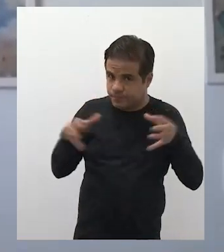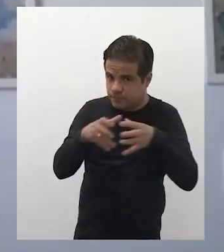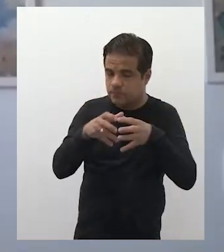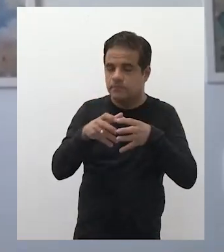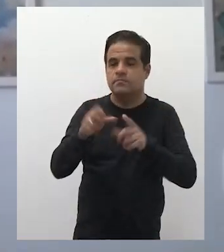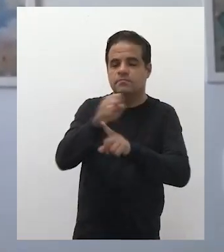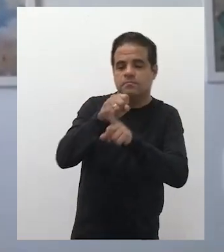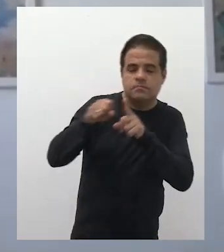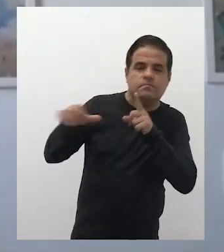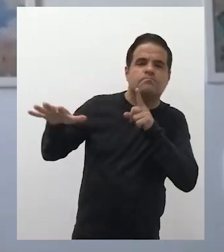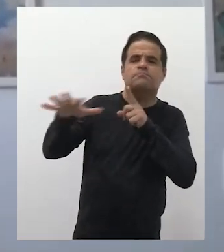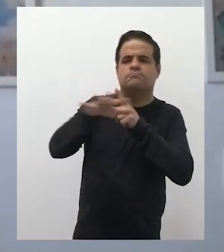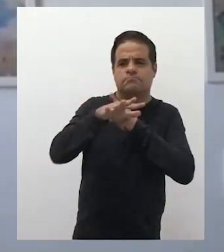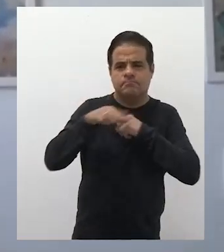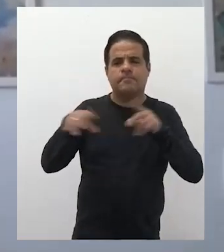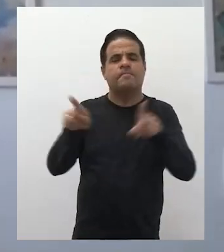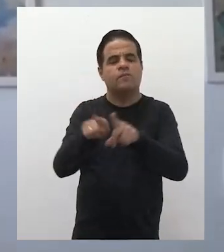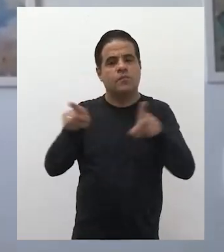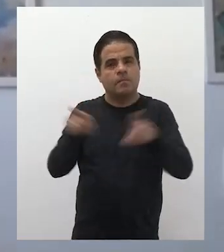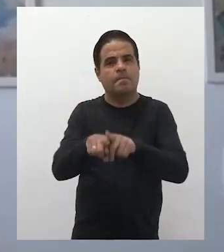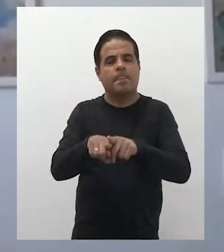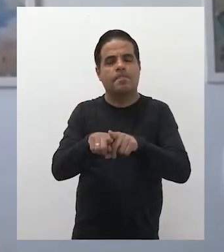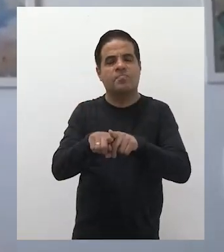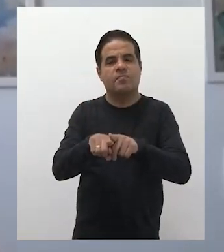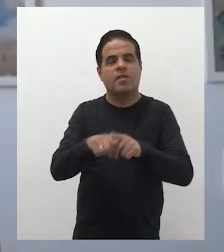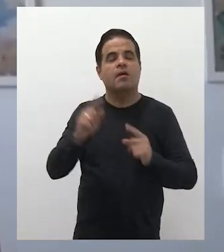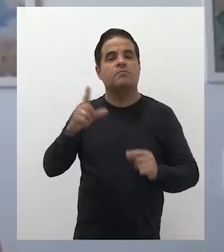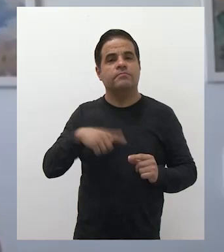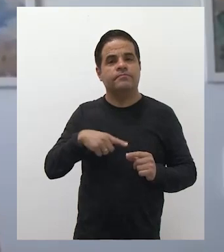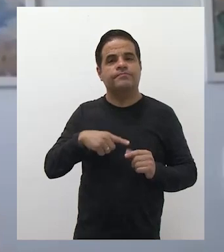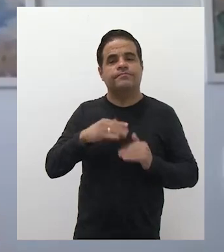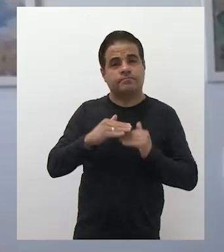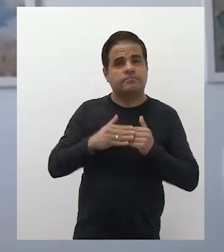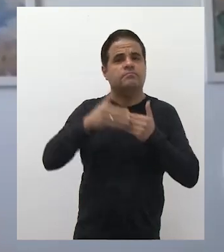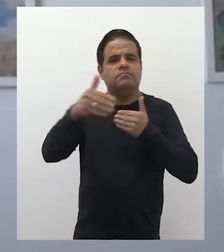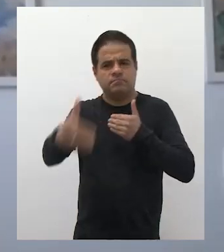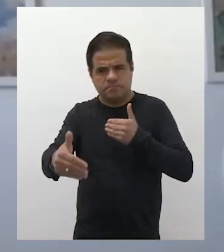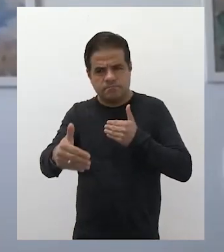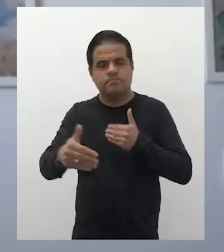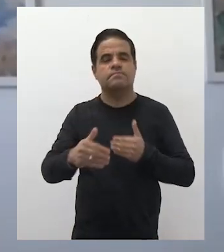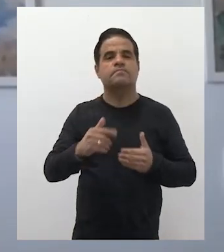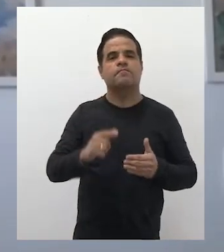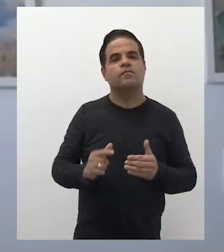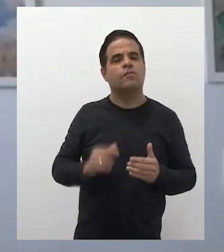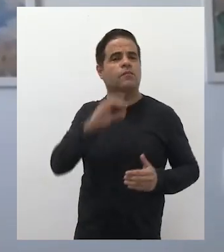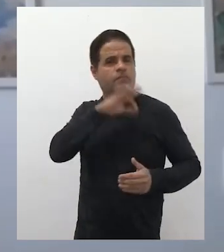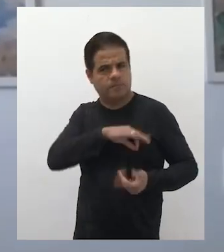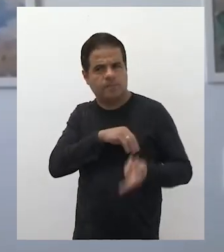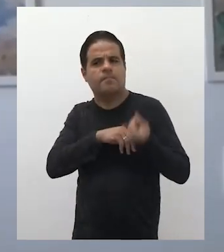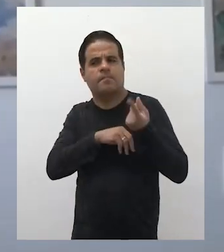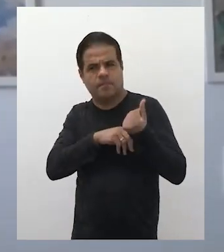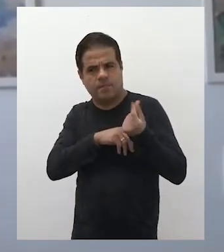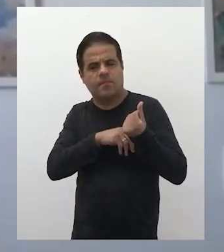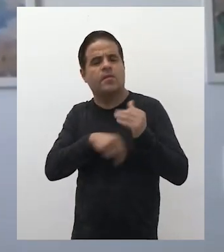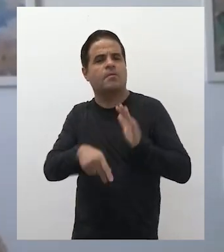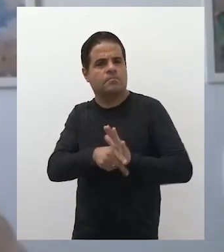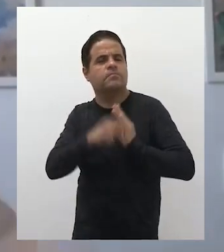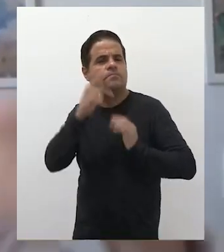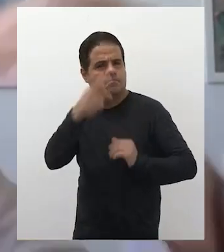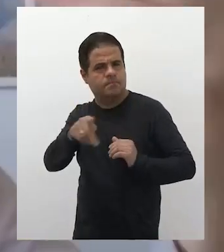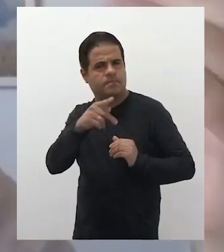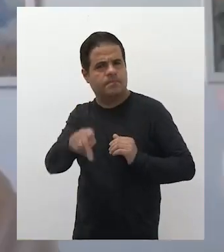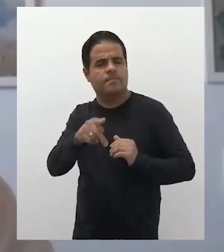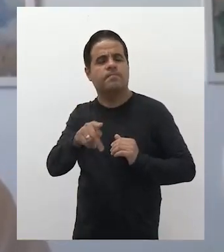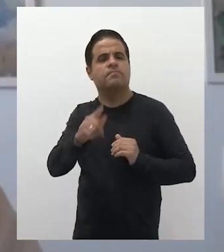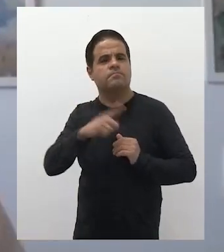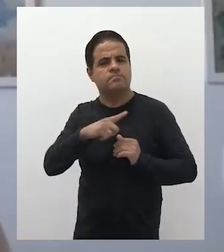das sociedades. Ele tem como tripé, além da renda, faz parte desse tripé,